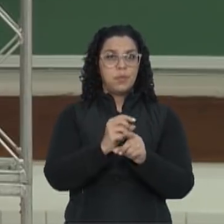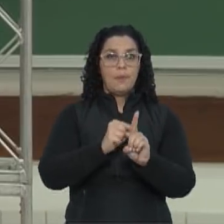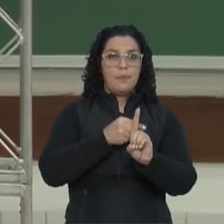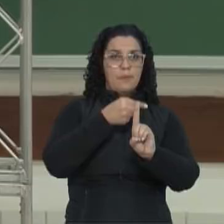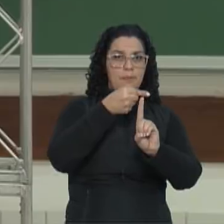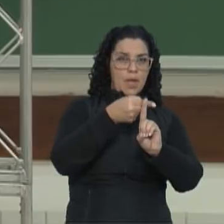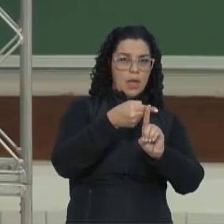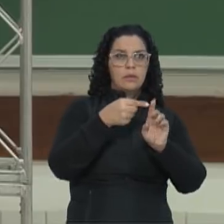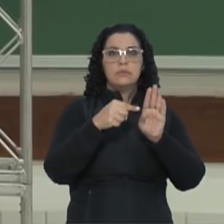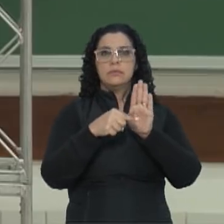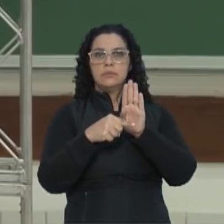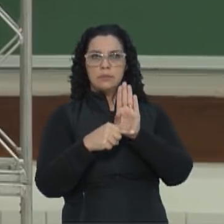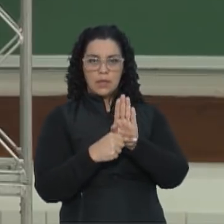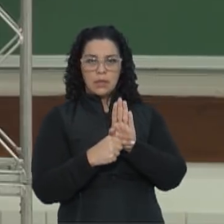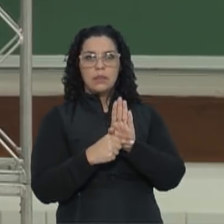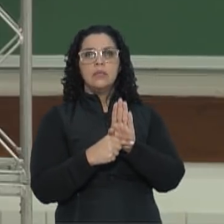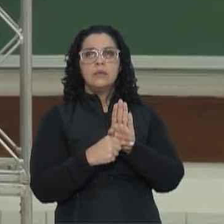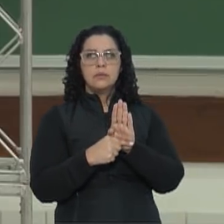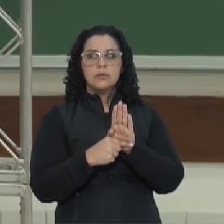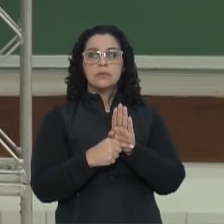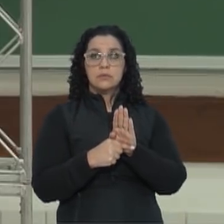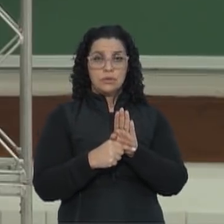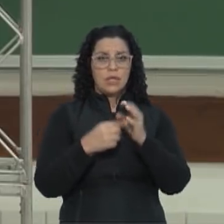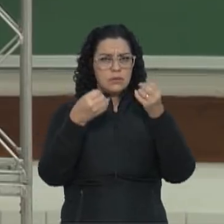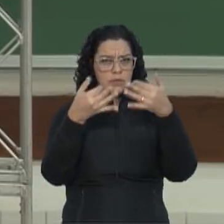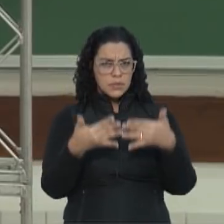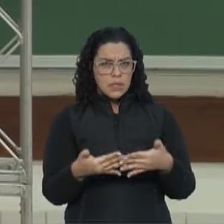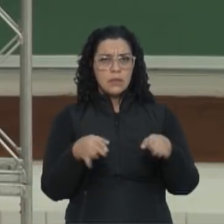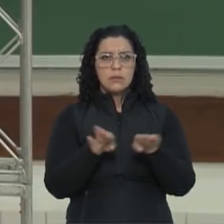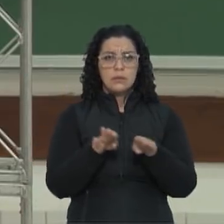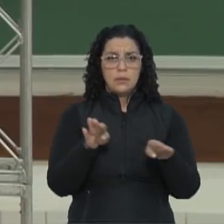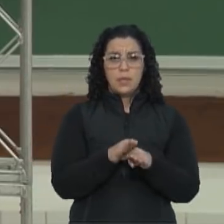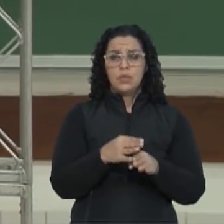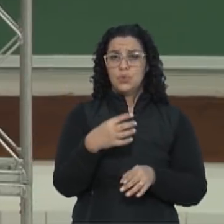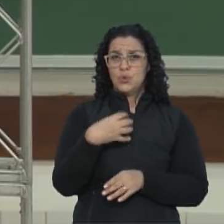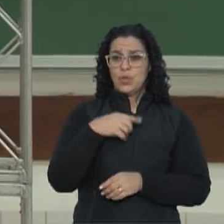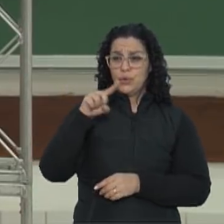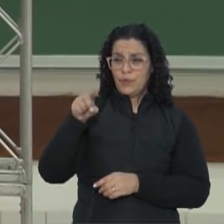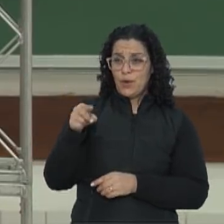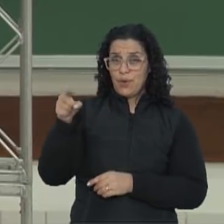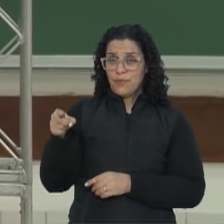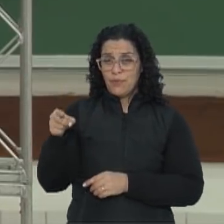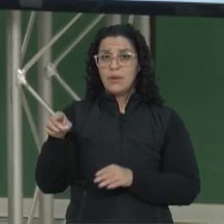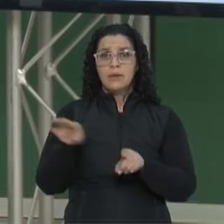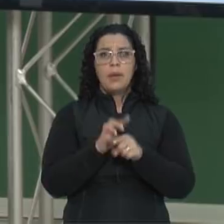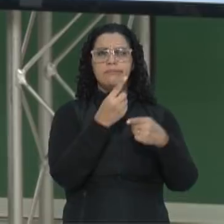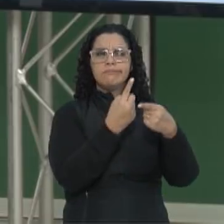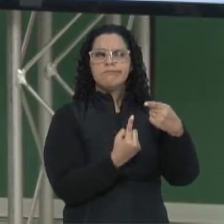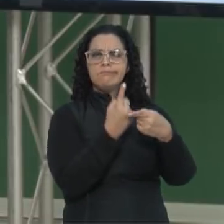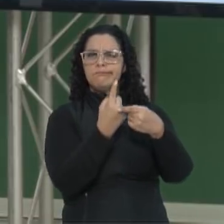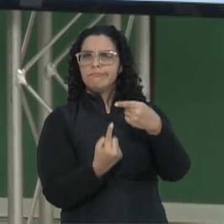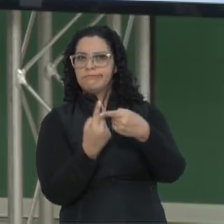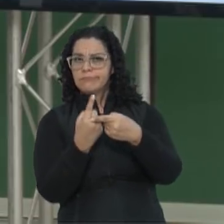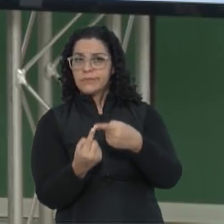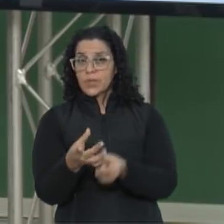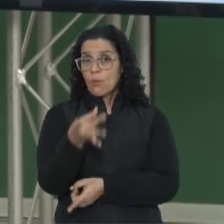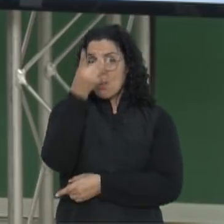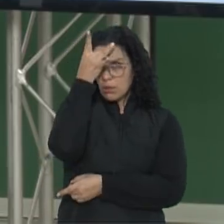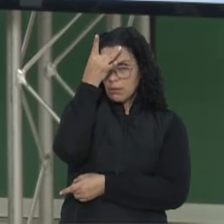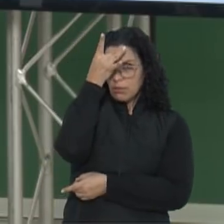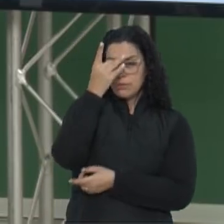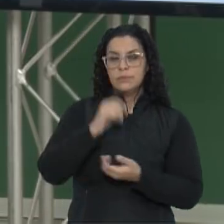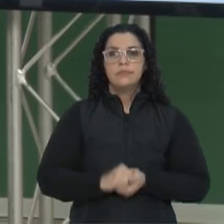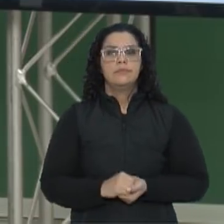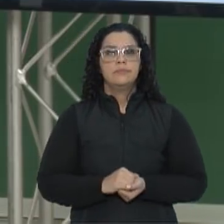adição, subtração de números racionais na forma fracionária e na forma decimal. Belezinha? Guardaram